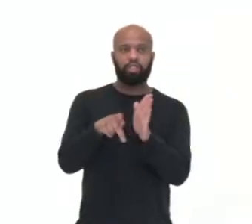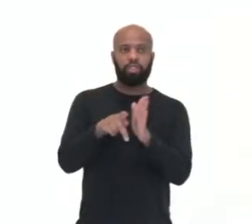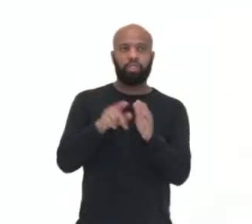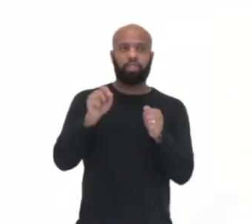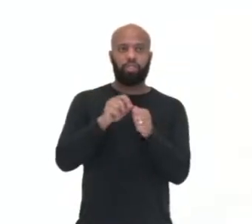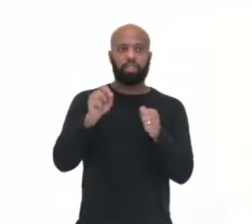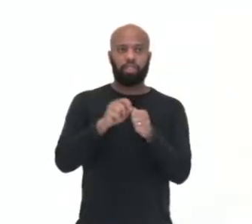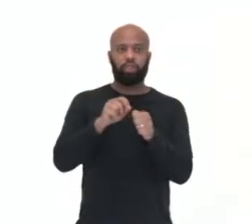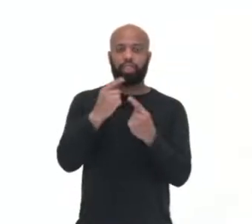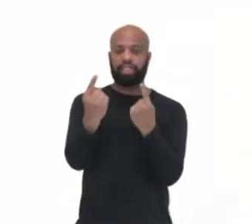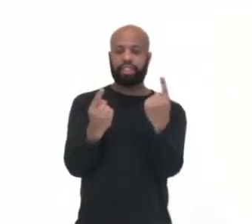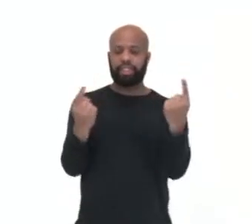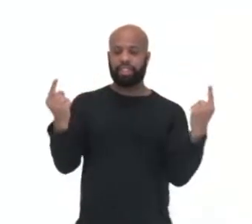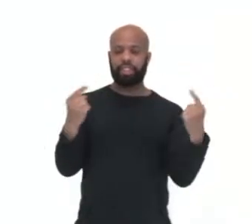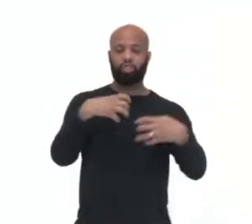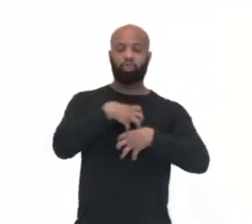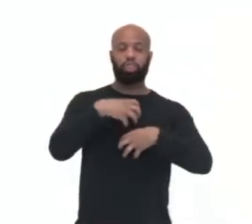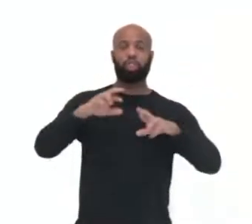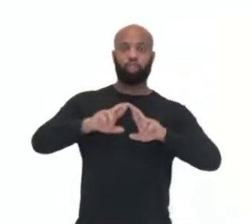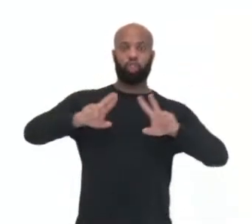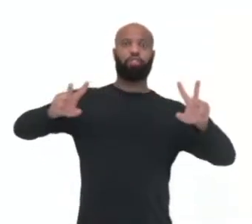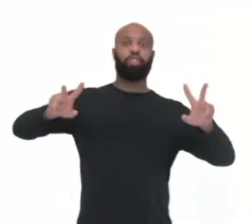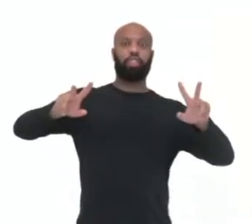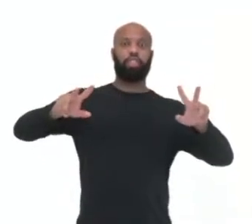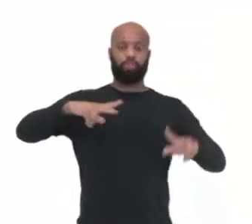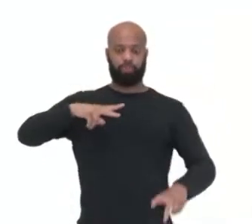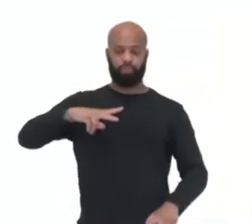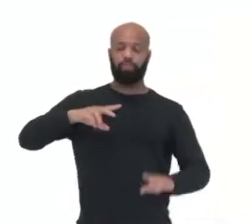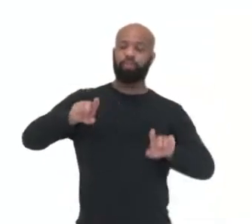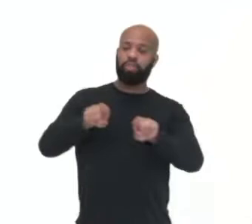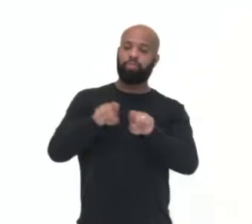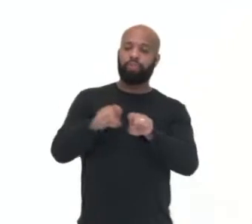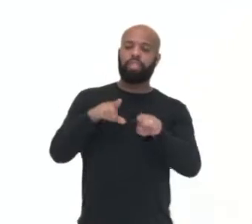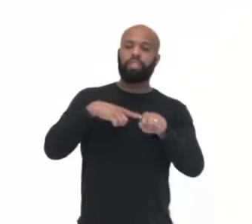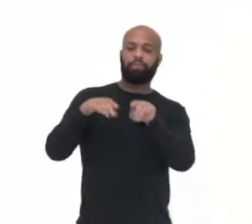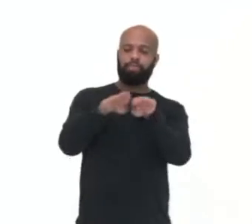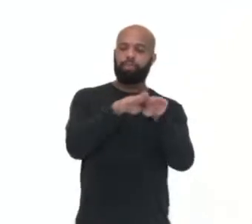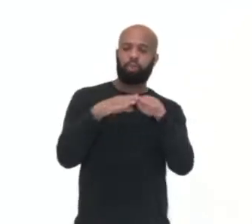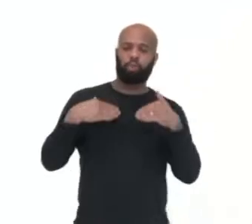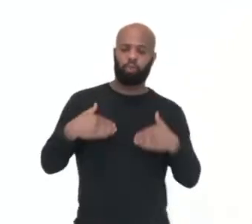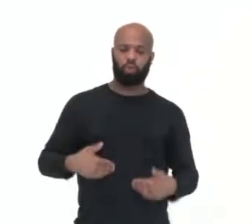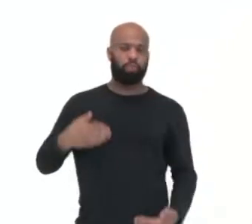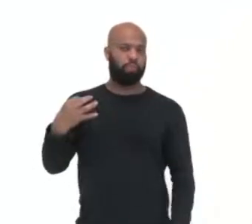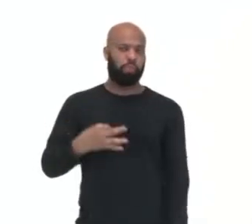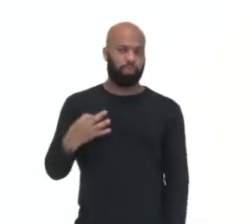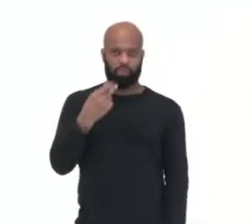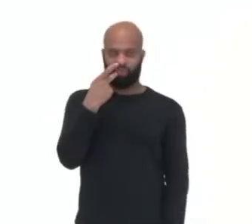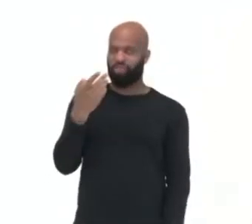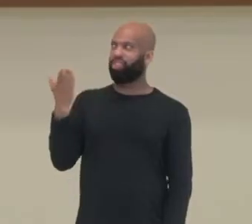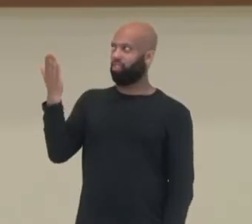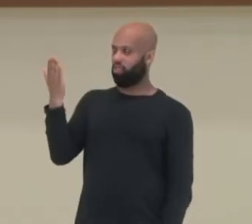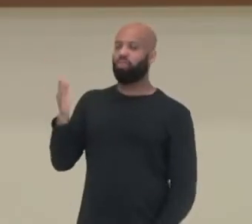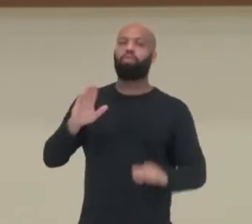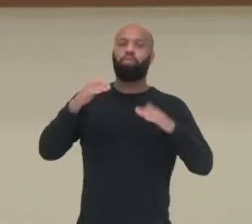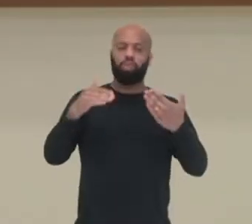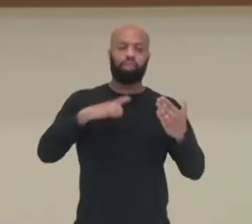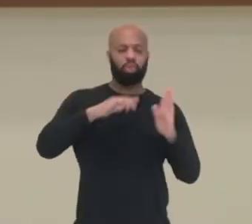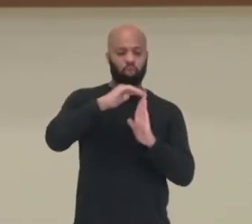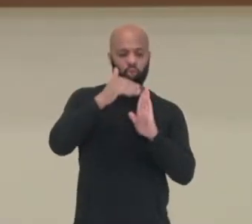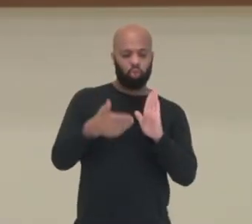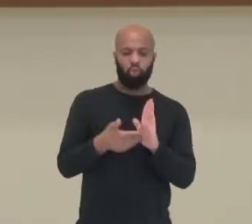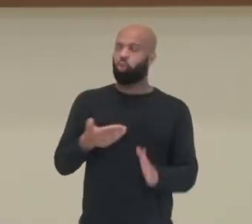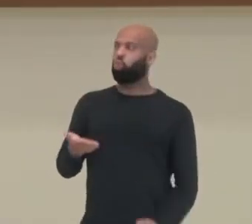da subjetividade humana, entre eles os padrões corporais ideais. Então, entre tudo isso